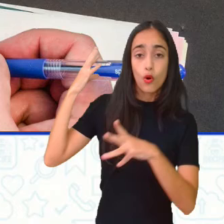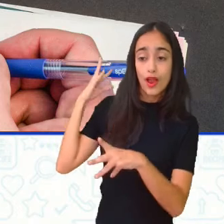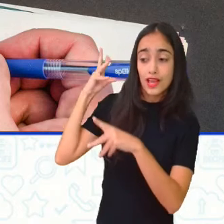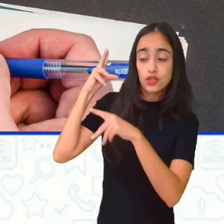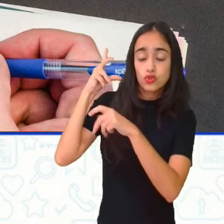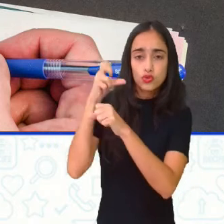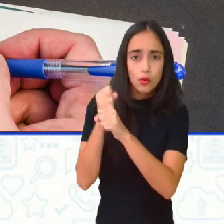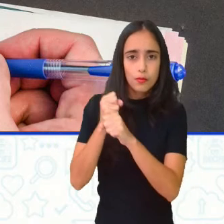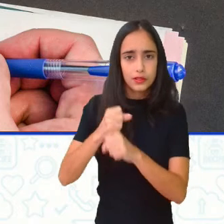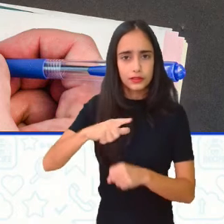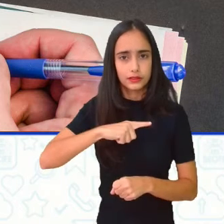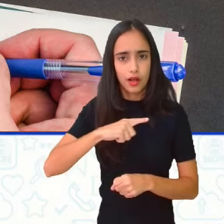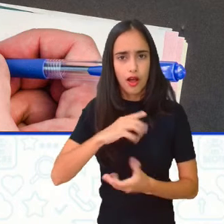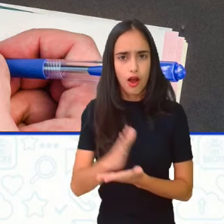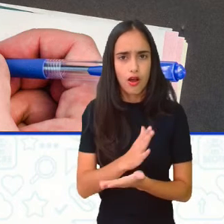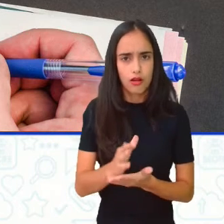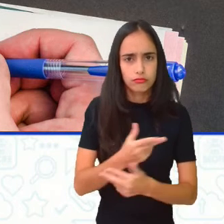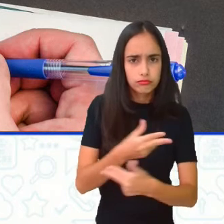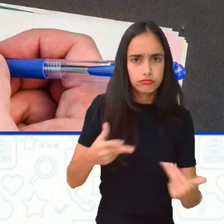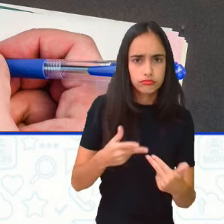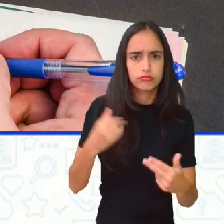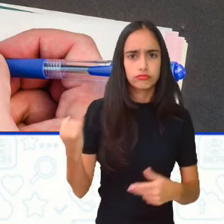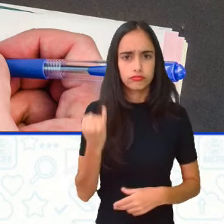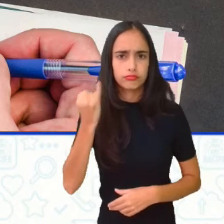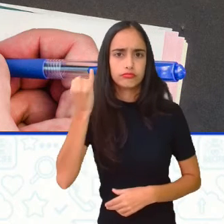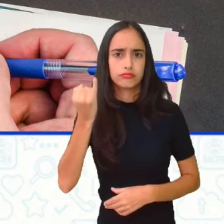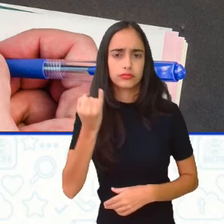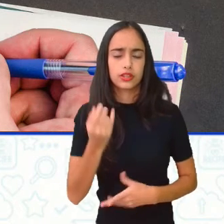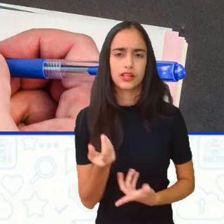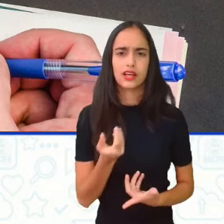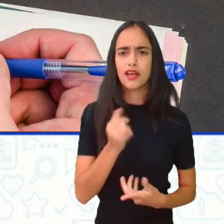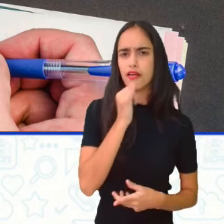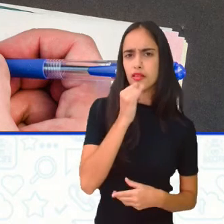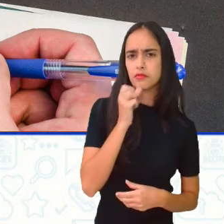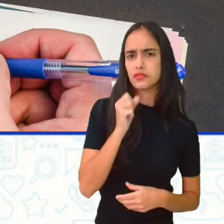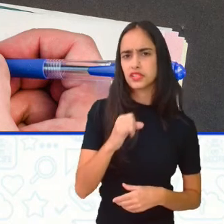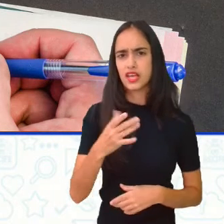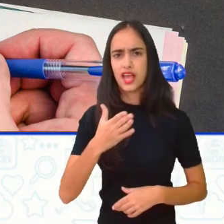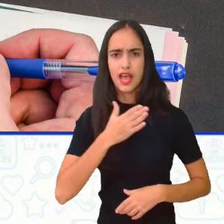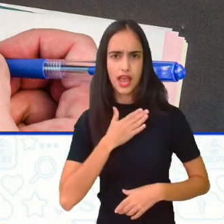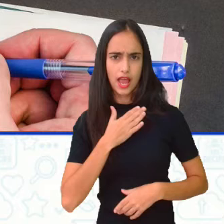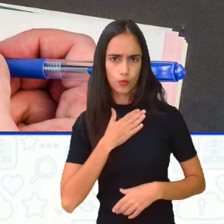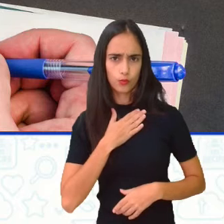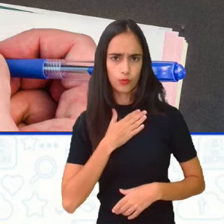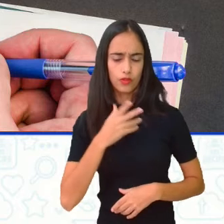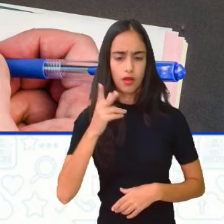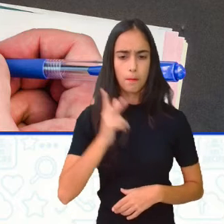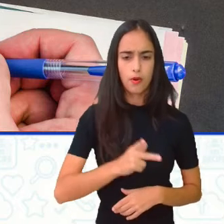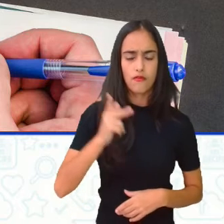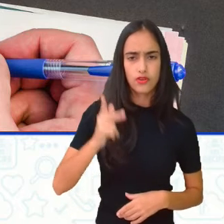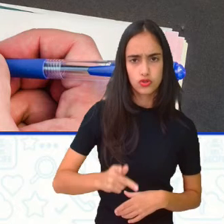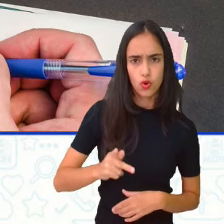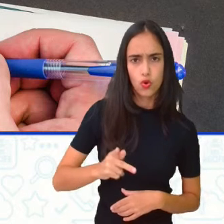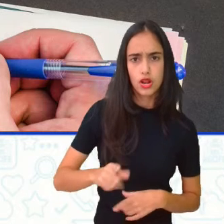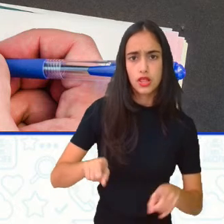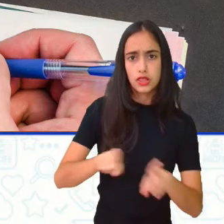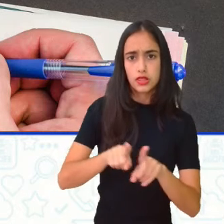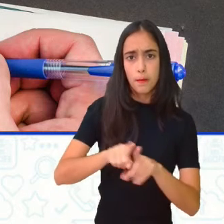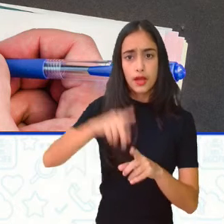Mas será que se eu, a professora Adriana e Karen lermos o mesmo texto, a gente vai grifar as mesmas